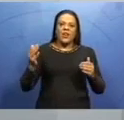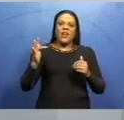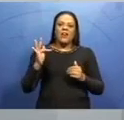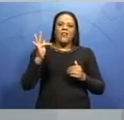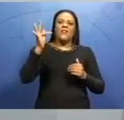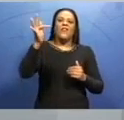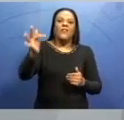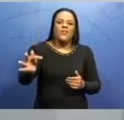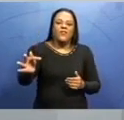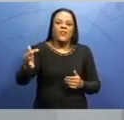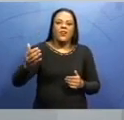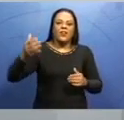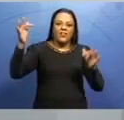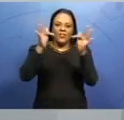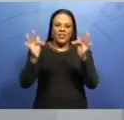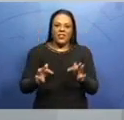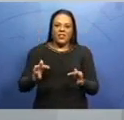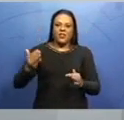feliz.